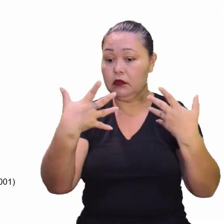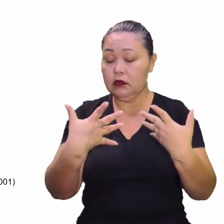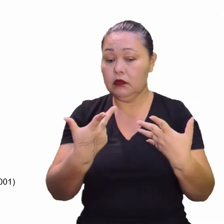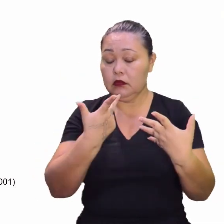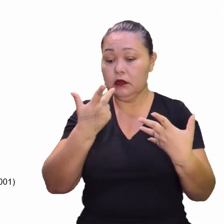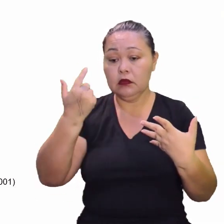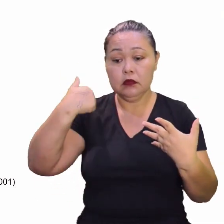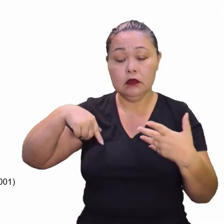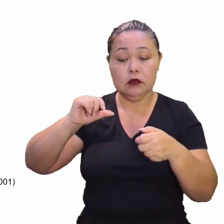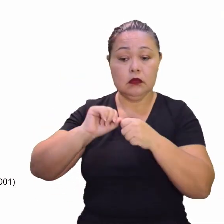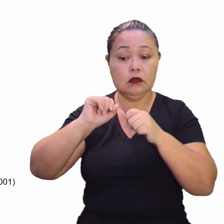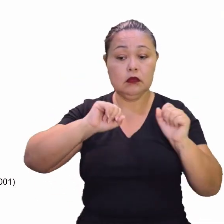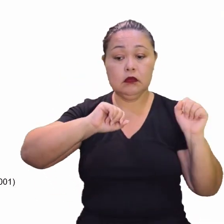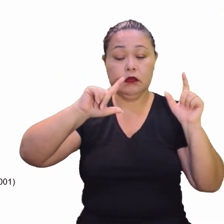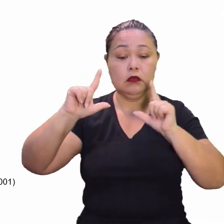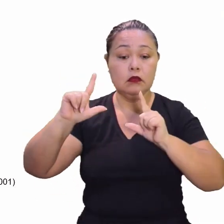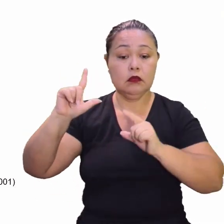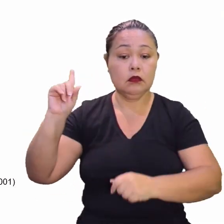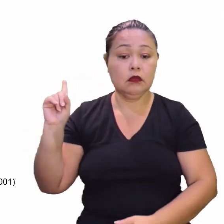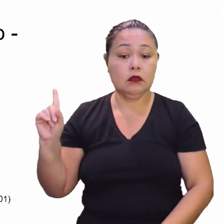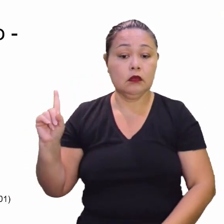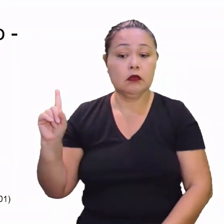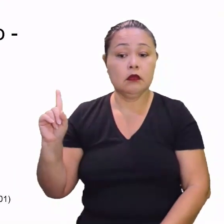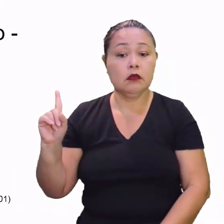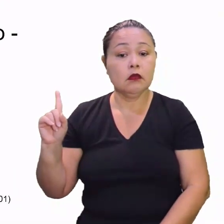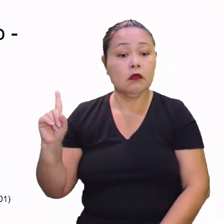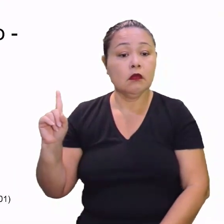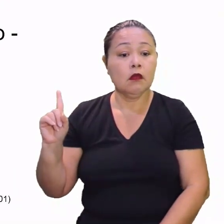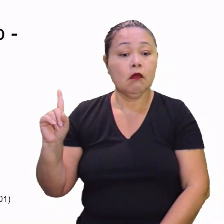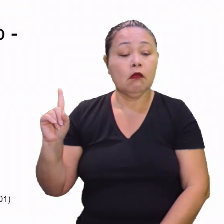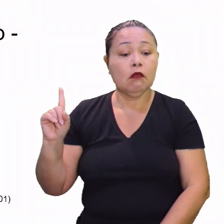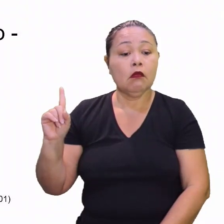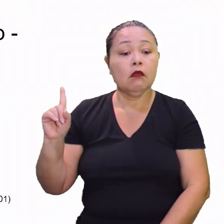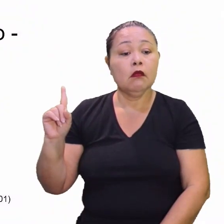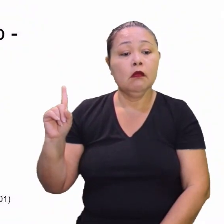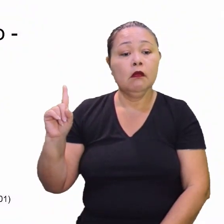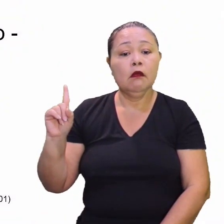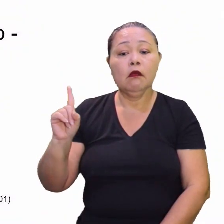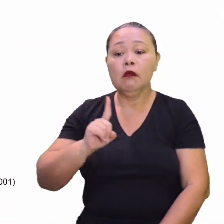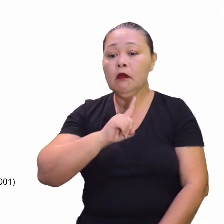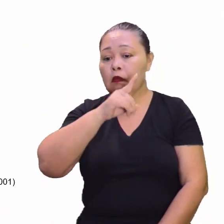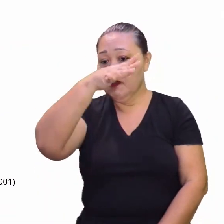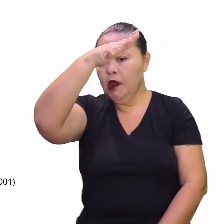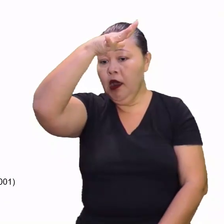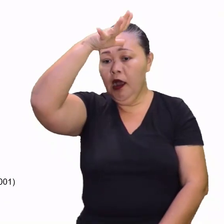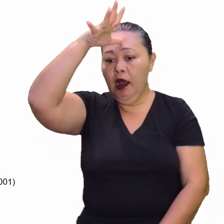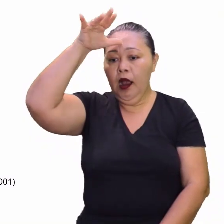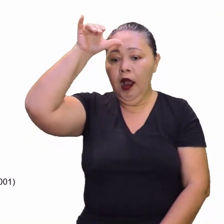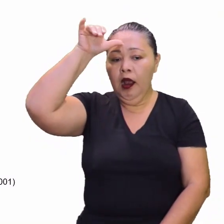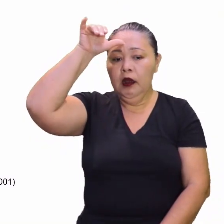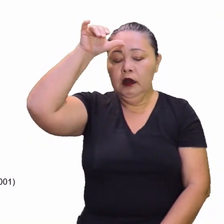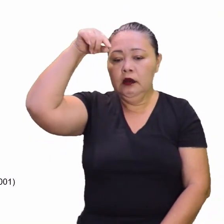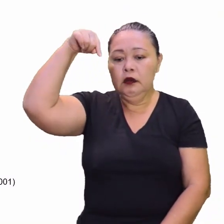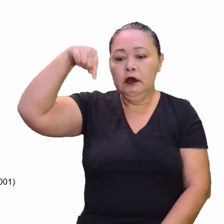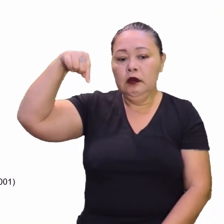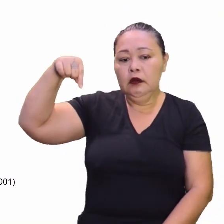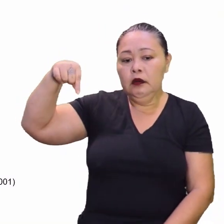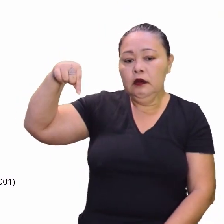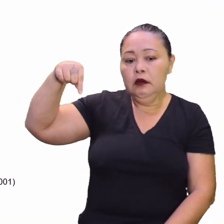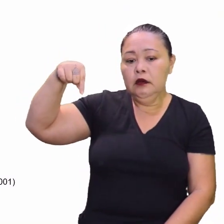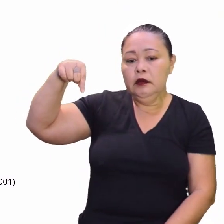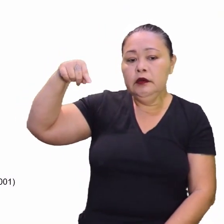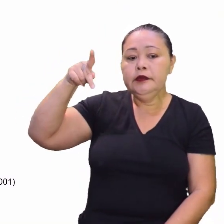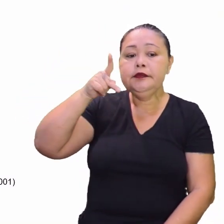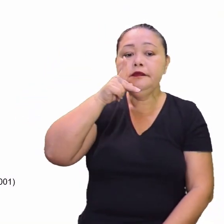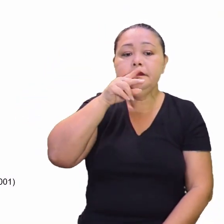quando a gente falou no slide passado, olha só, aqui, ó, indo para o Amazonas, né? Daqui, indo